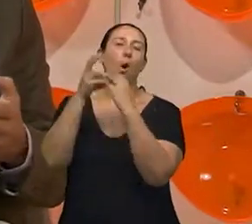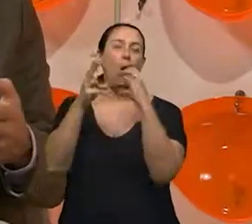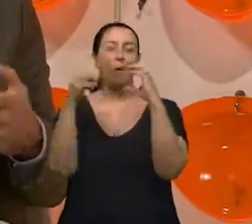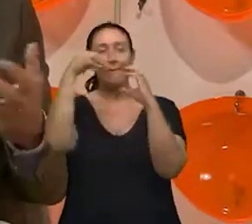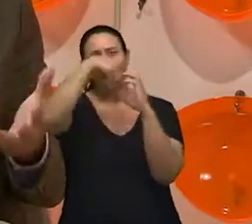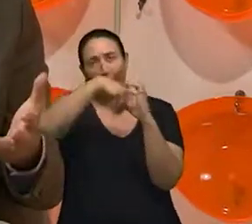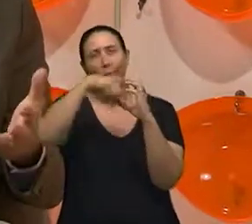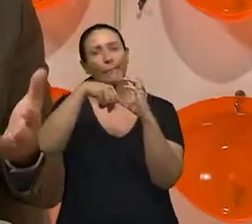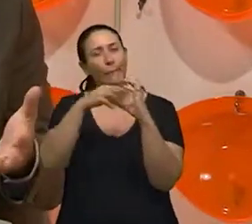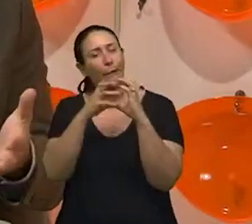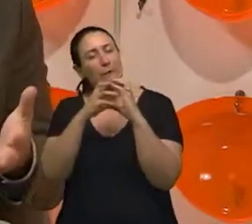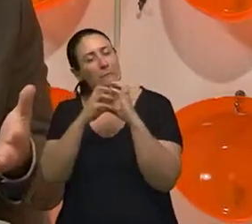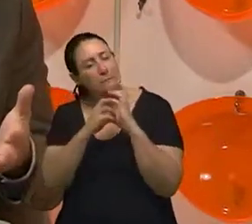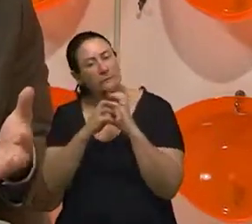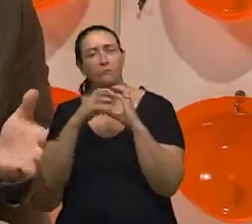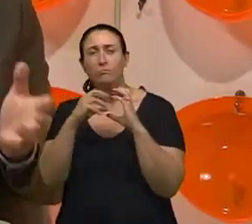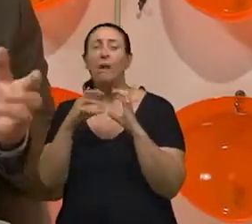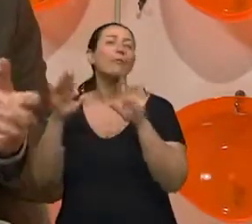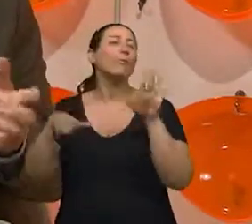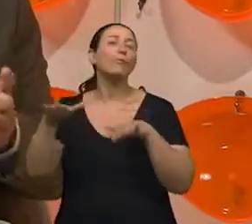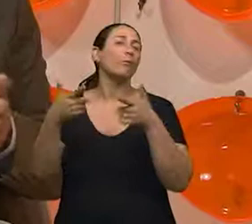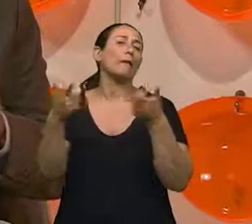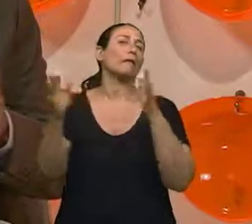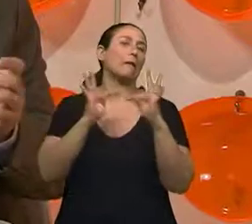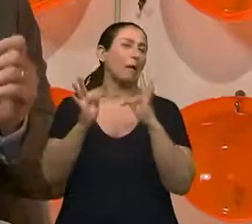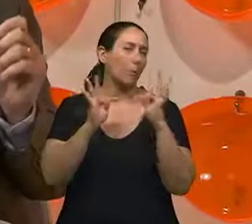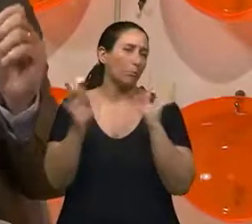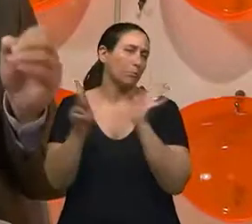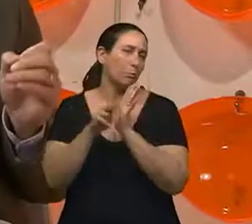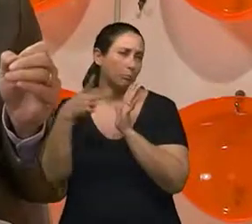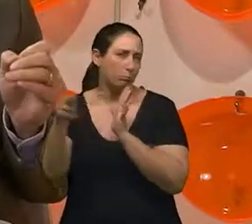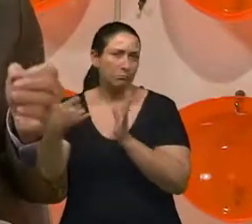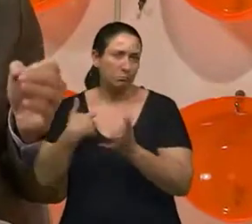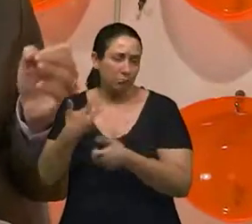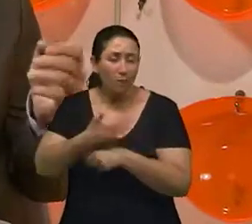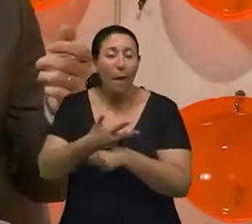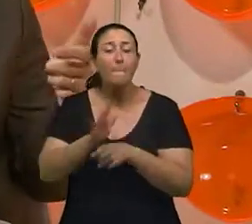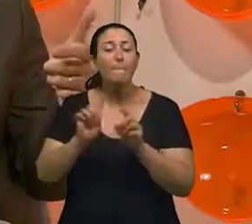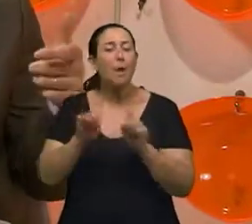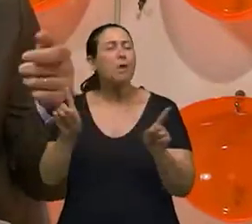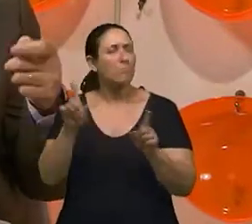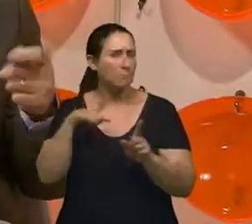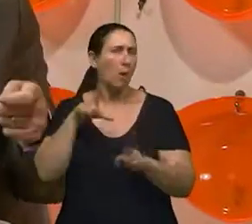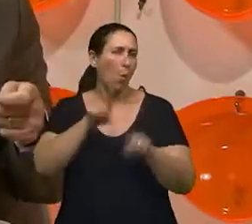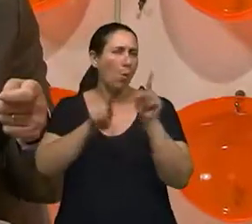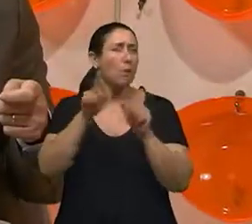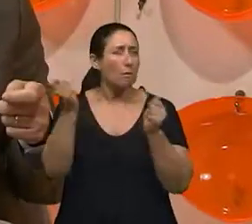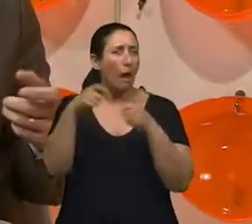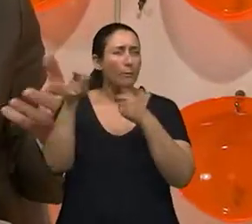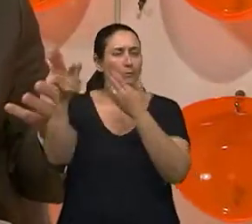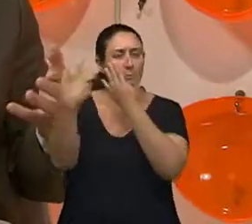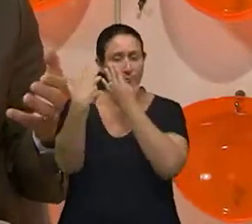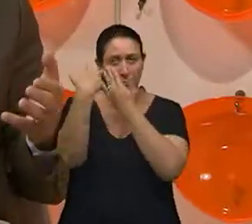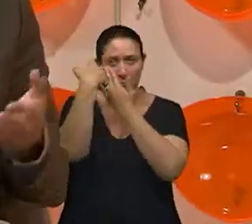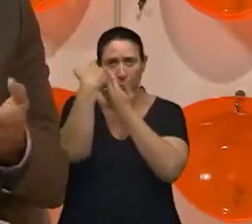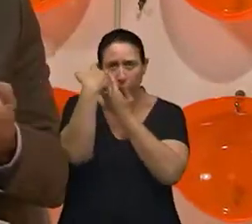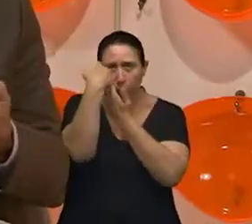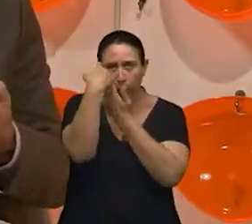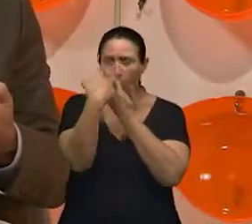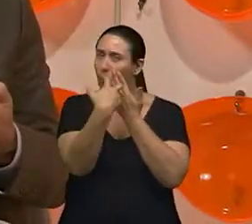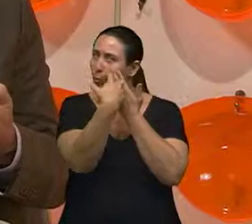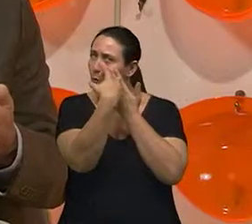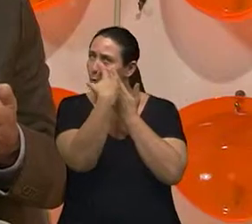recurso de tratamento específico para ela. Hoje existem algumas medicações que você consegue injetar dentro do olho e fazer com